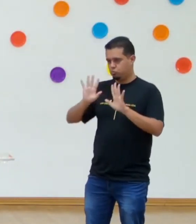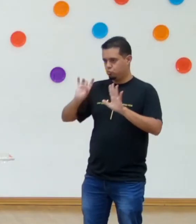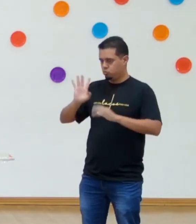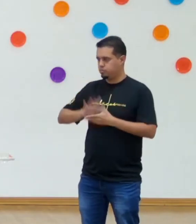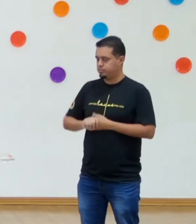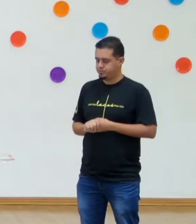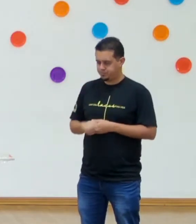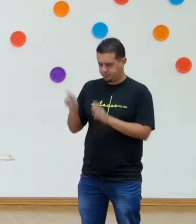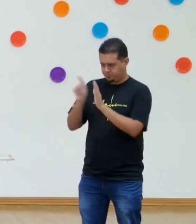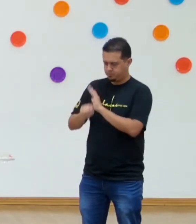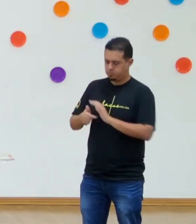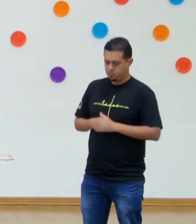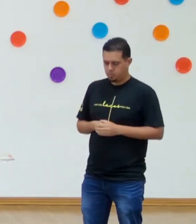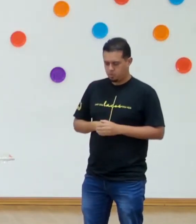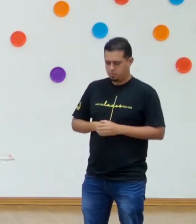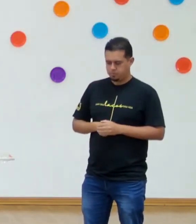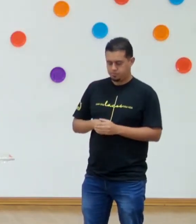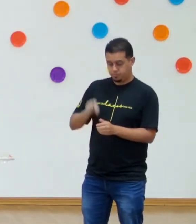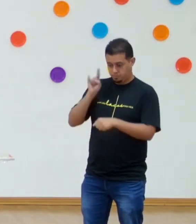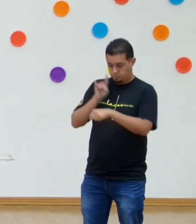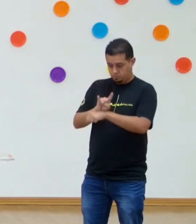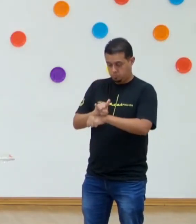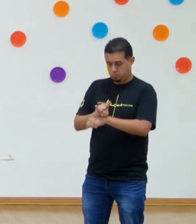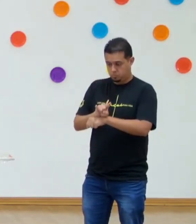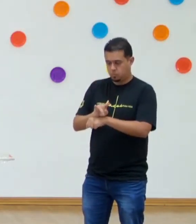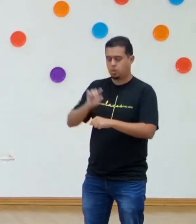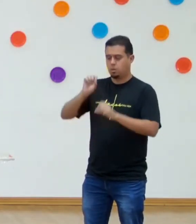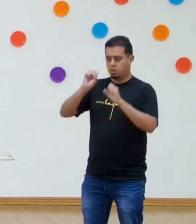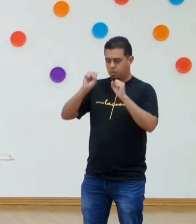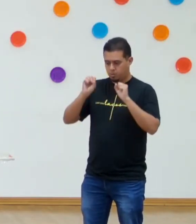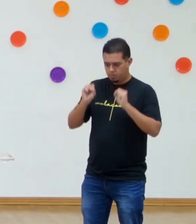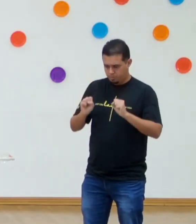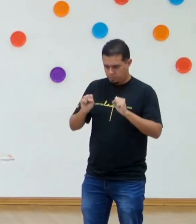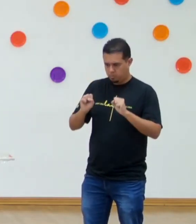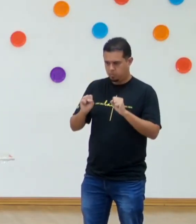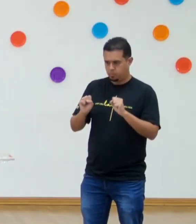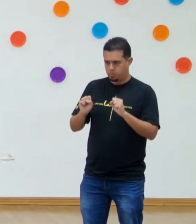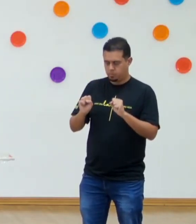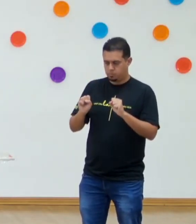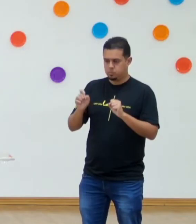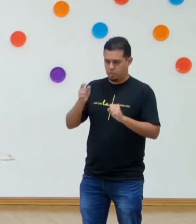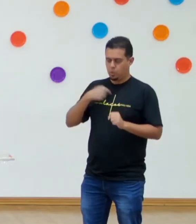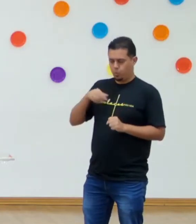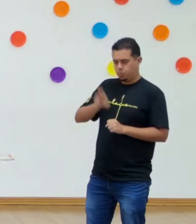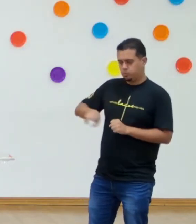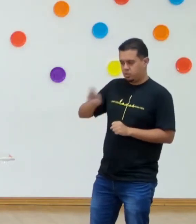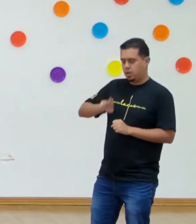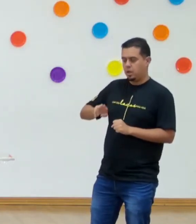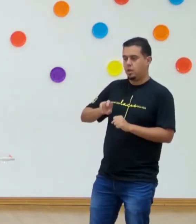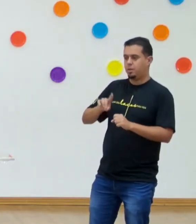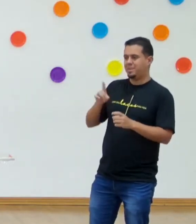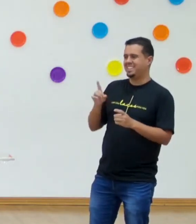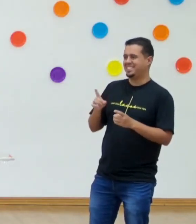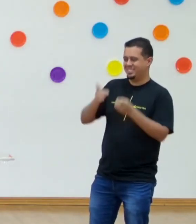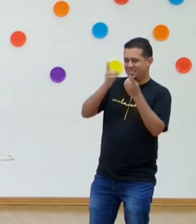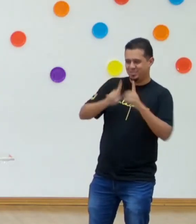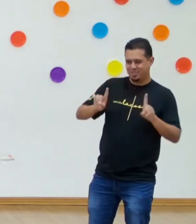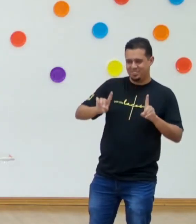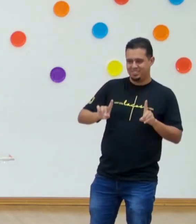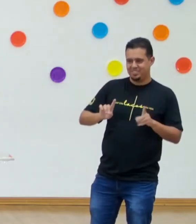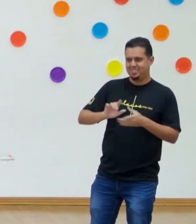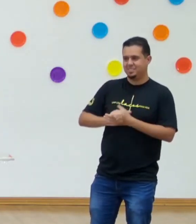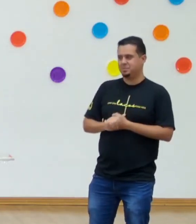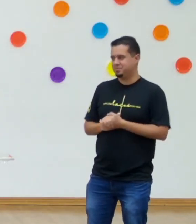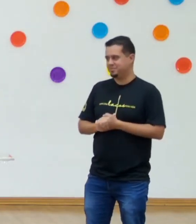O adultério pode ser usado como uma má justificativa para o divórcio? E aí vem a outra pergunta, que é como se fosse